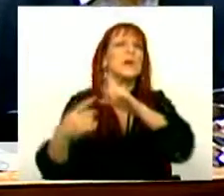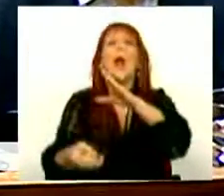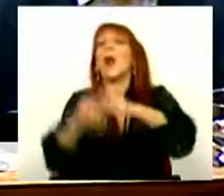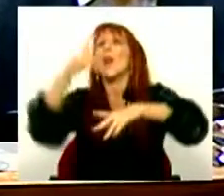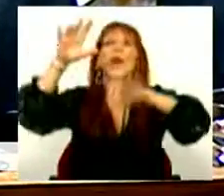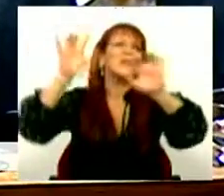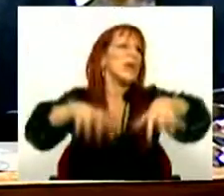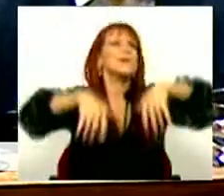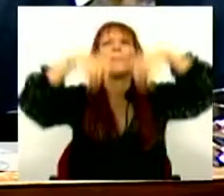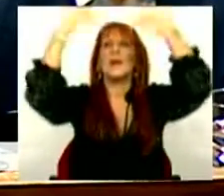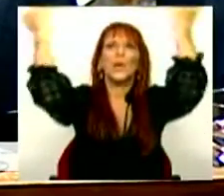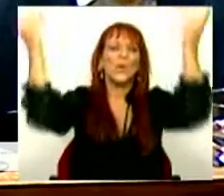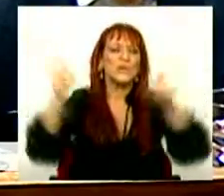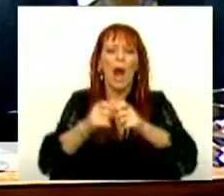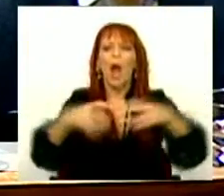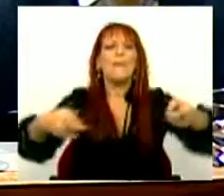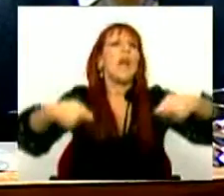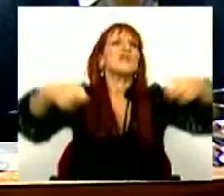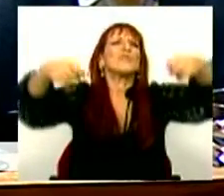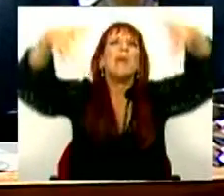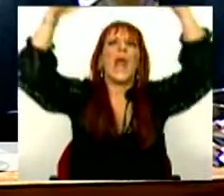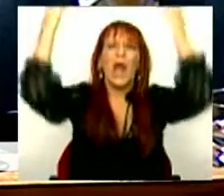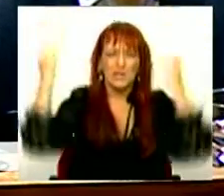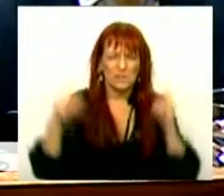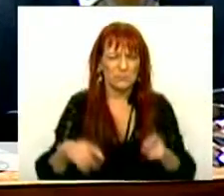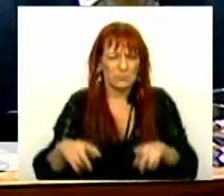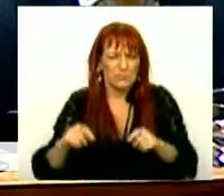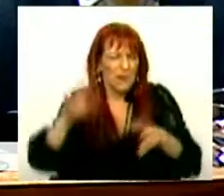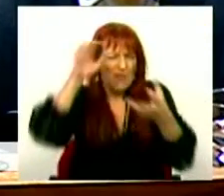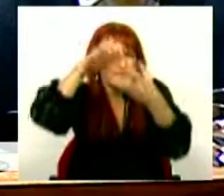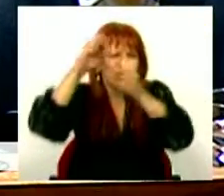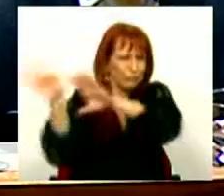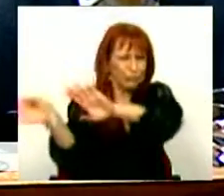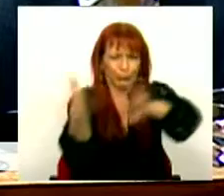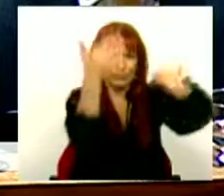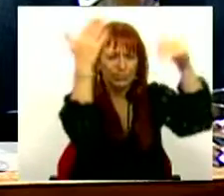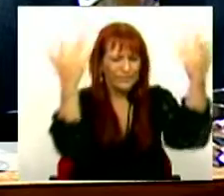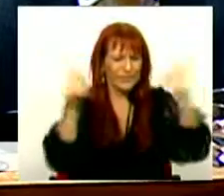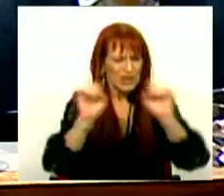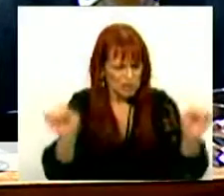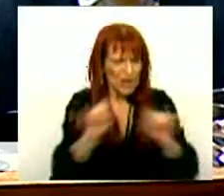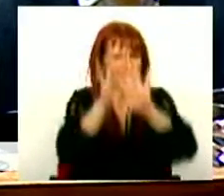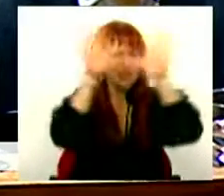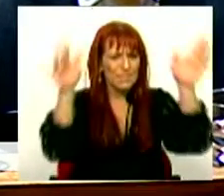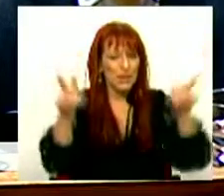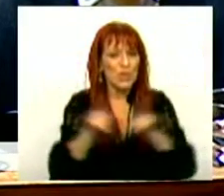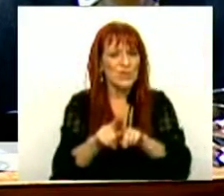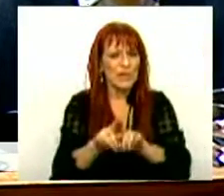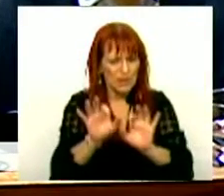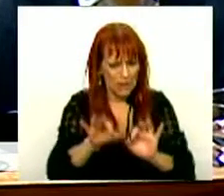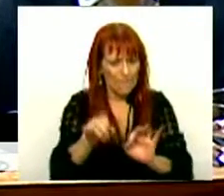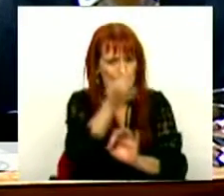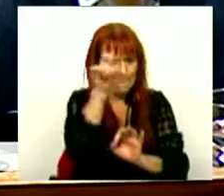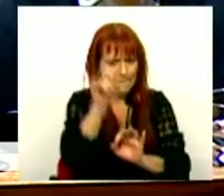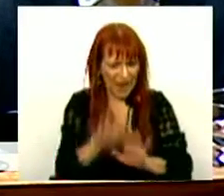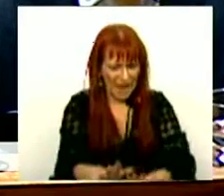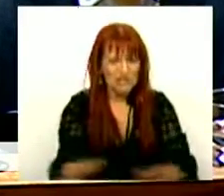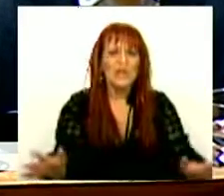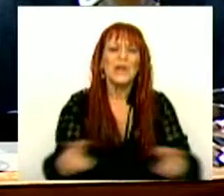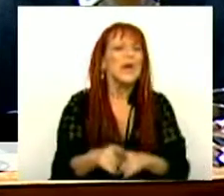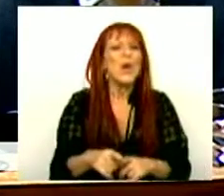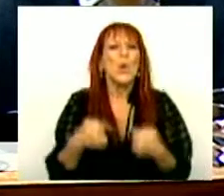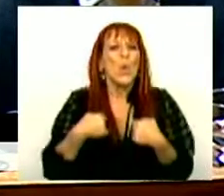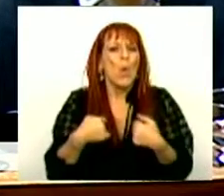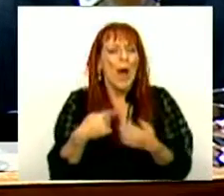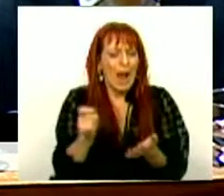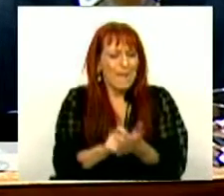de assembleias, aumento da despesa, esses debates hoje estejam devidamente esclarecidos e pacificados e, portanto, não está na